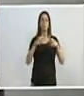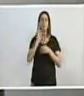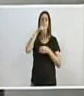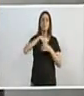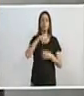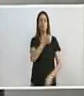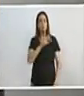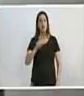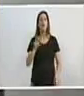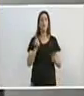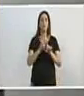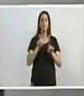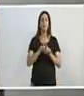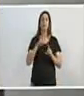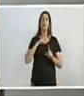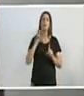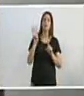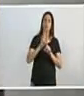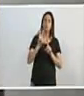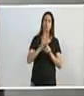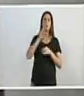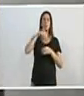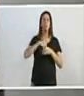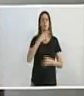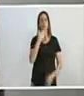climatizador, Wi-Fi e espaço interno. E